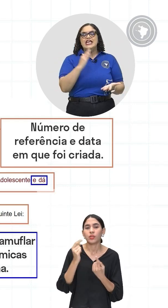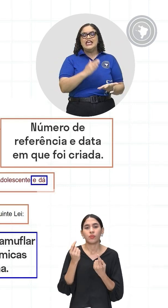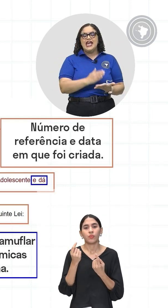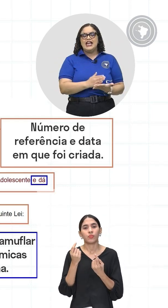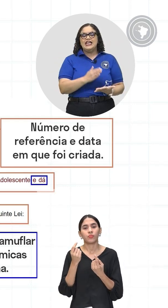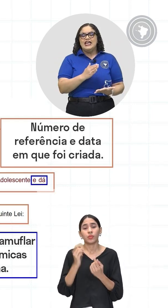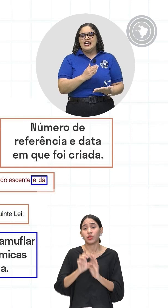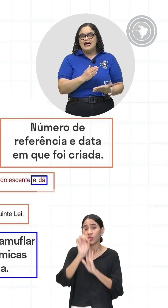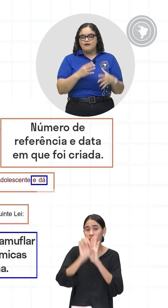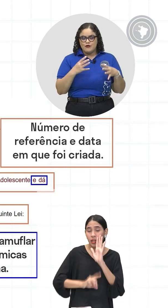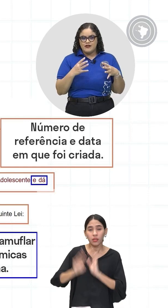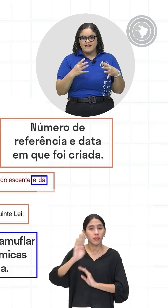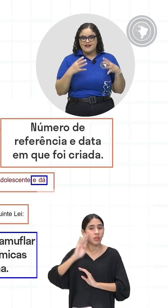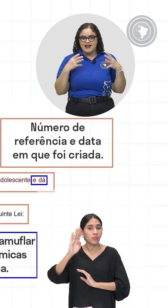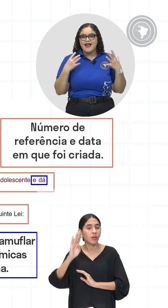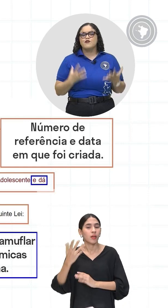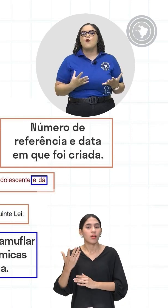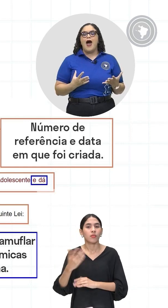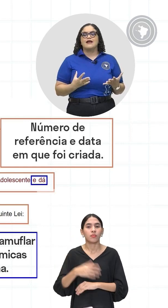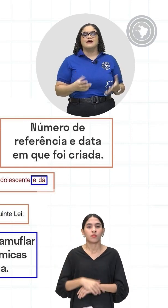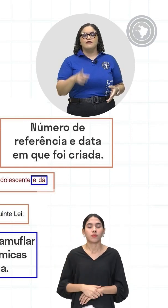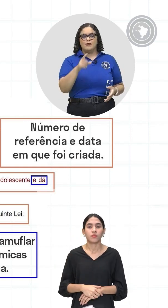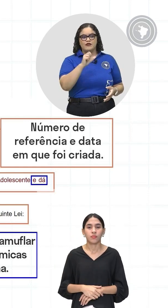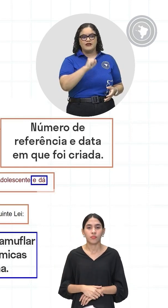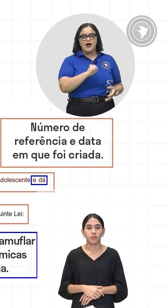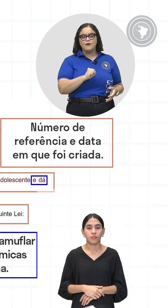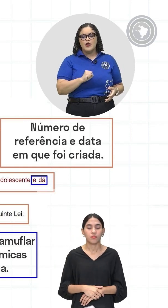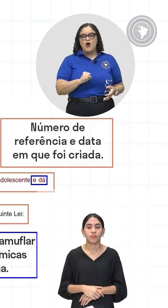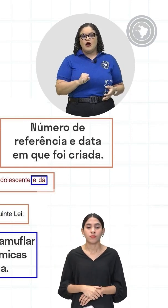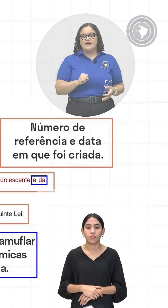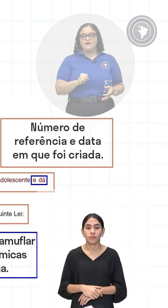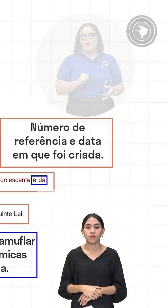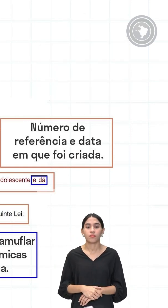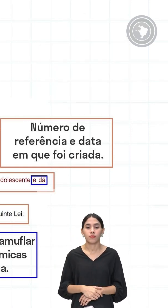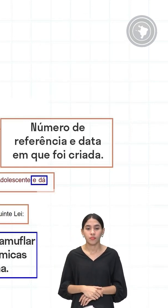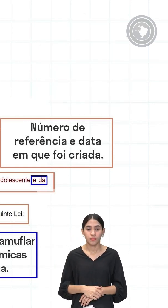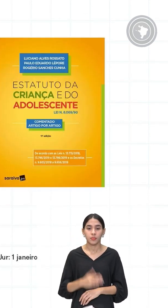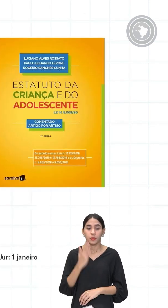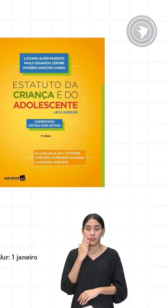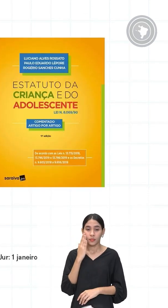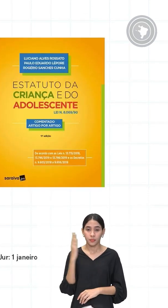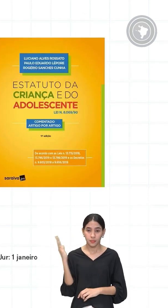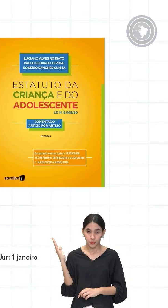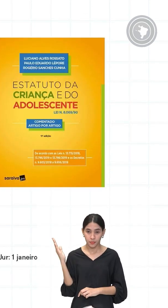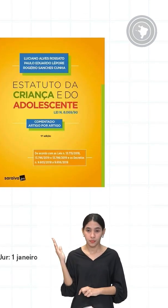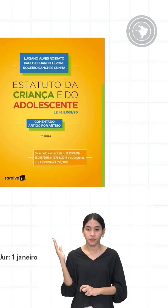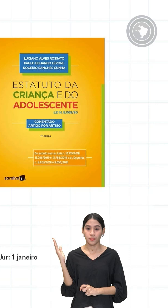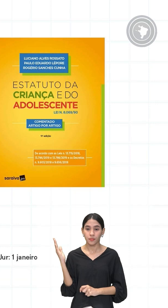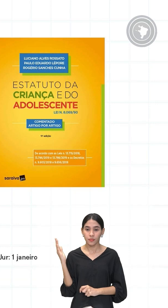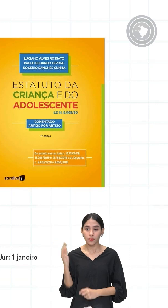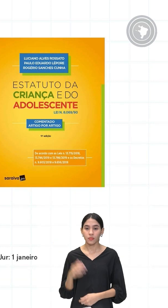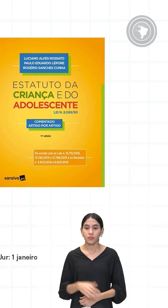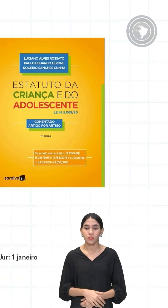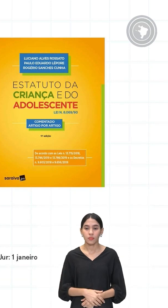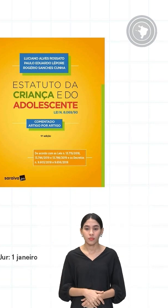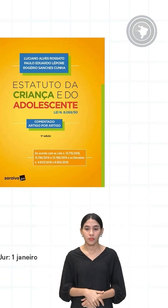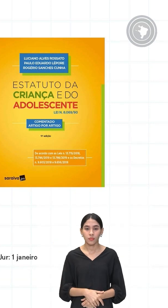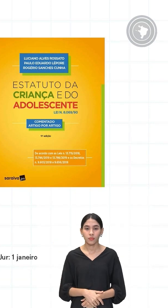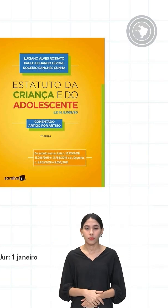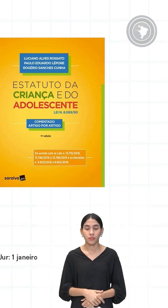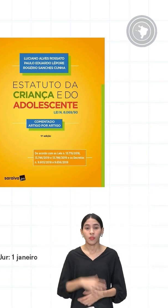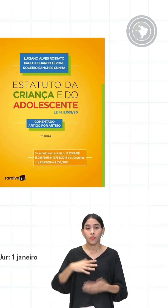fundamentais que ele, vamos dizer assim, resguarda. Vamos então? Olhem só. Nós temos dentro do